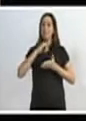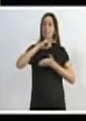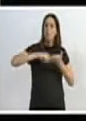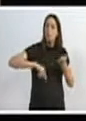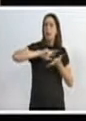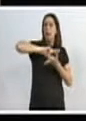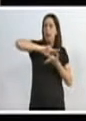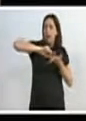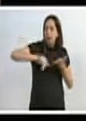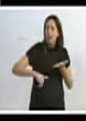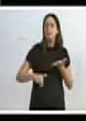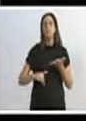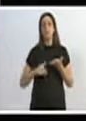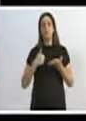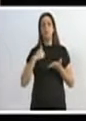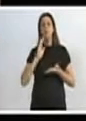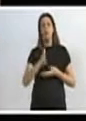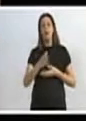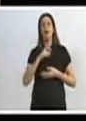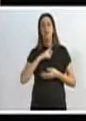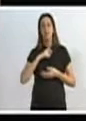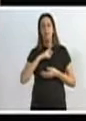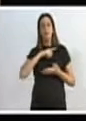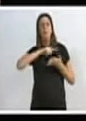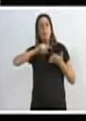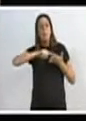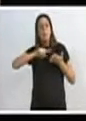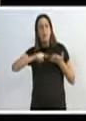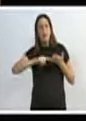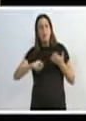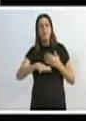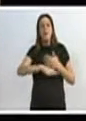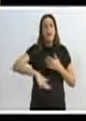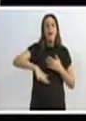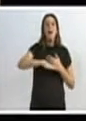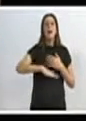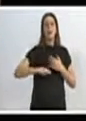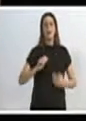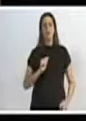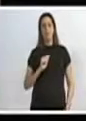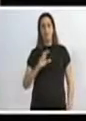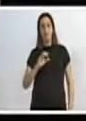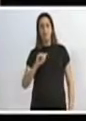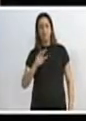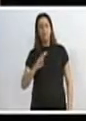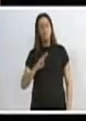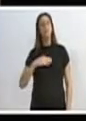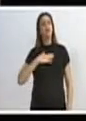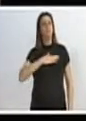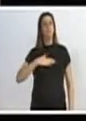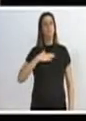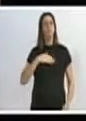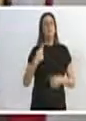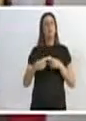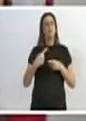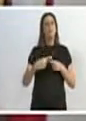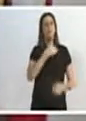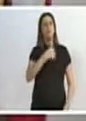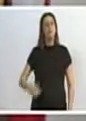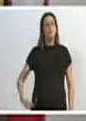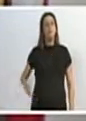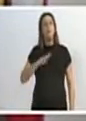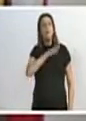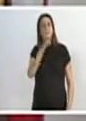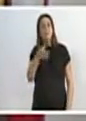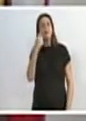reivindicações apresentadas pelos membros do núcleo imobiliário da CIB. Então, fico feliz como líder do governo poder ir lá escutar, ouvir as demandas, que são